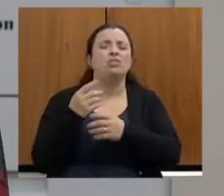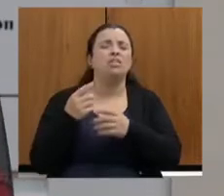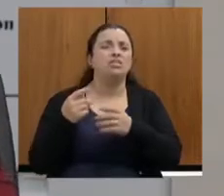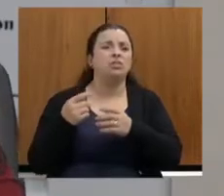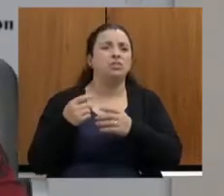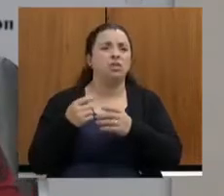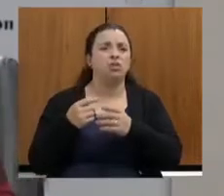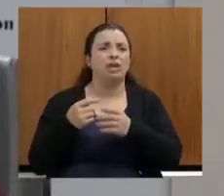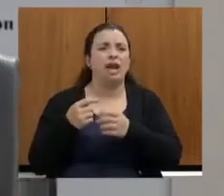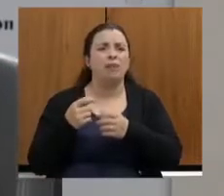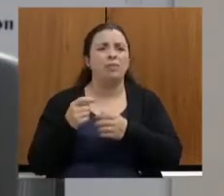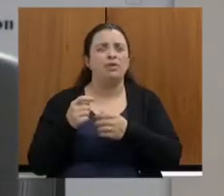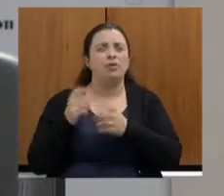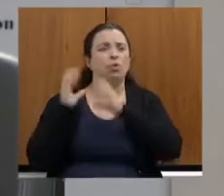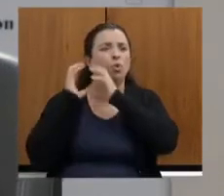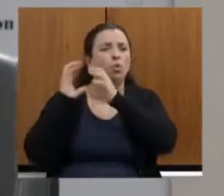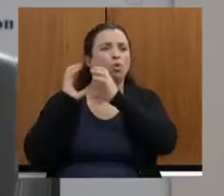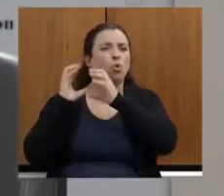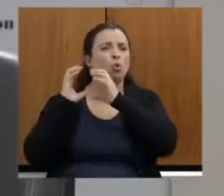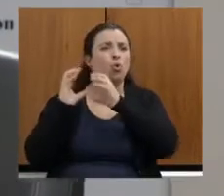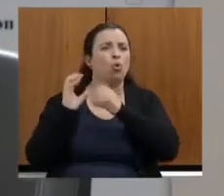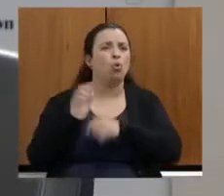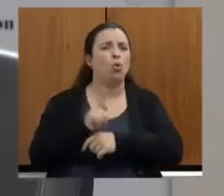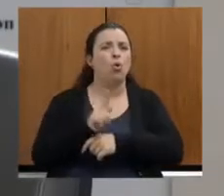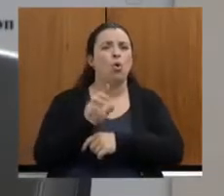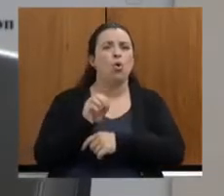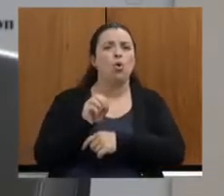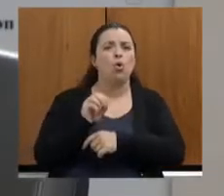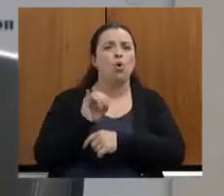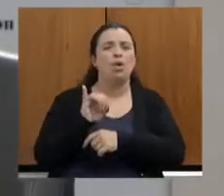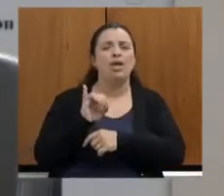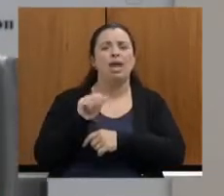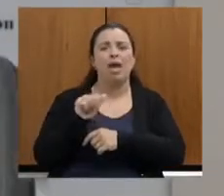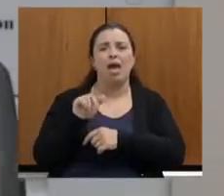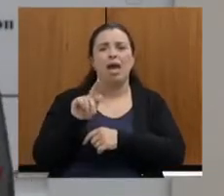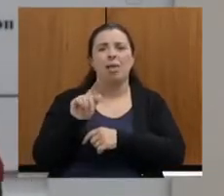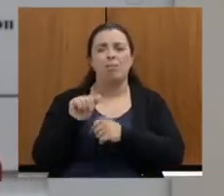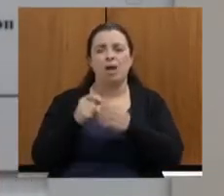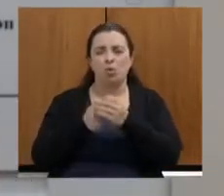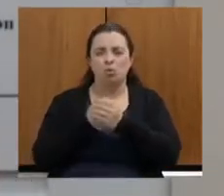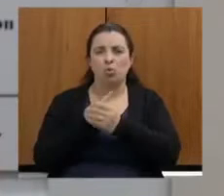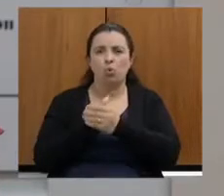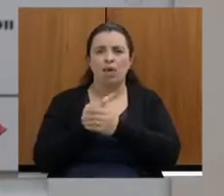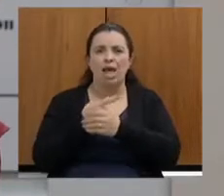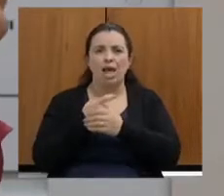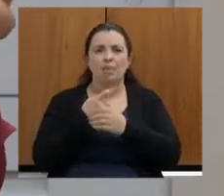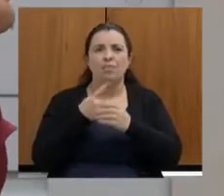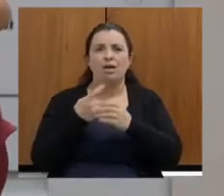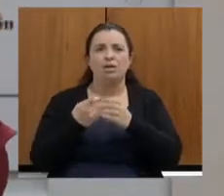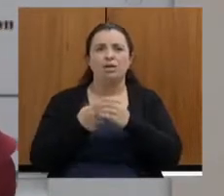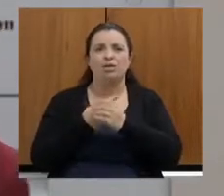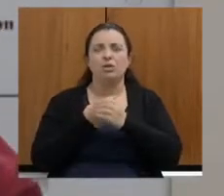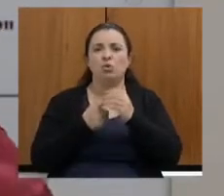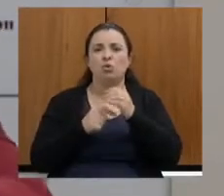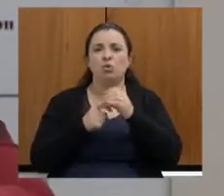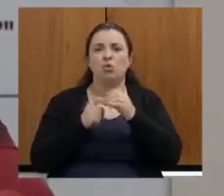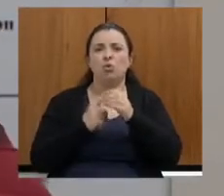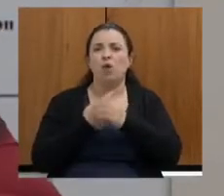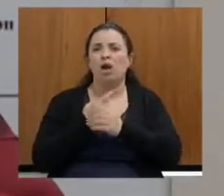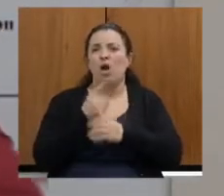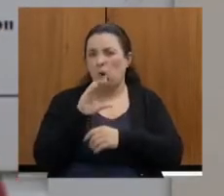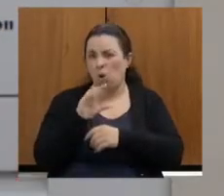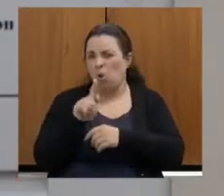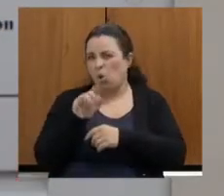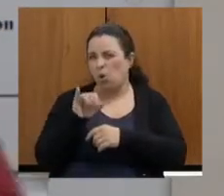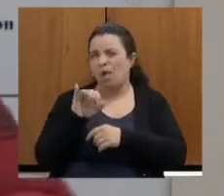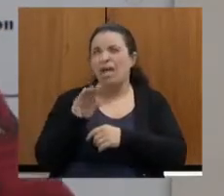meus filhos pequenininho com além do goiaba e esse era um Goiabal que a gente tinha antes